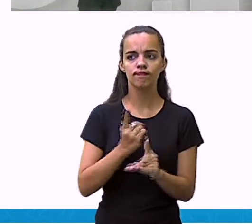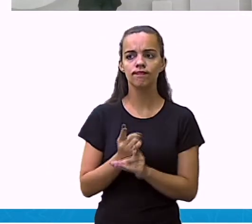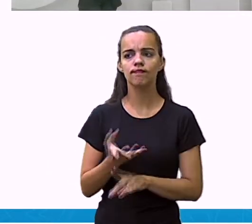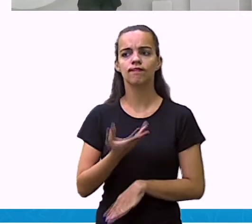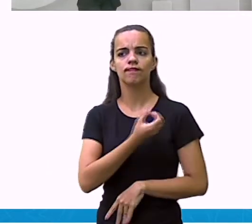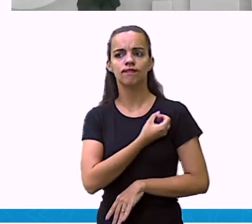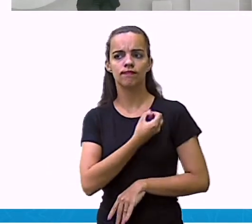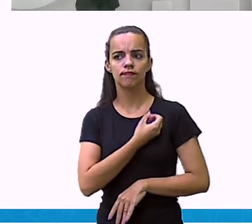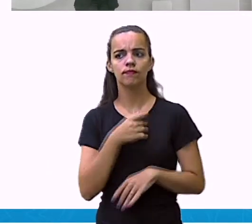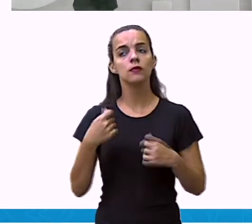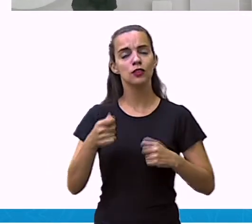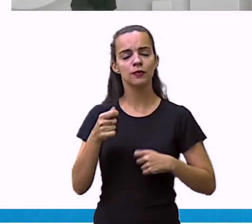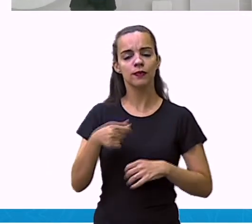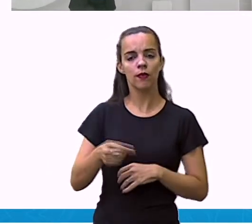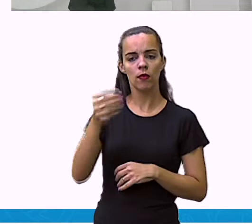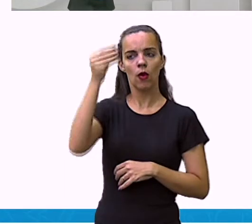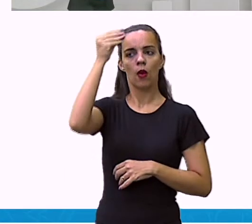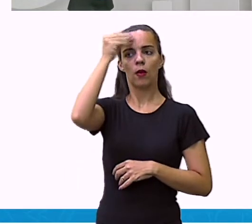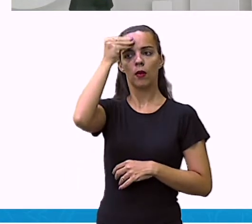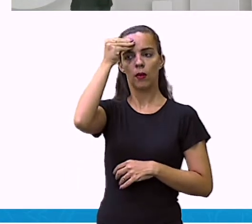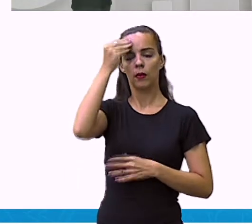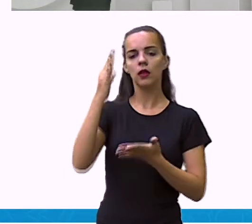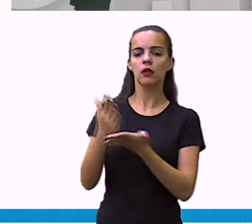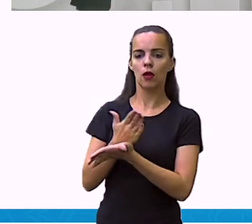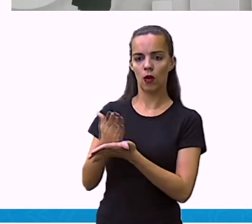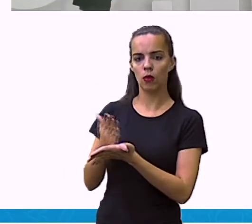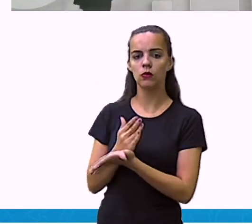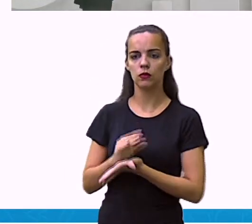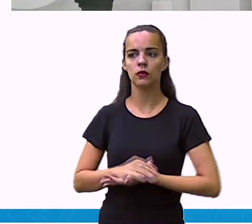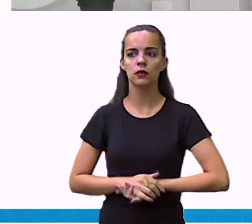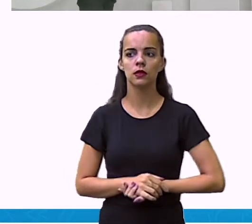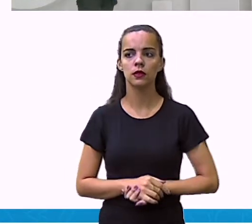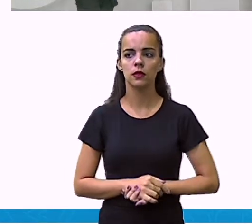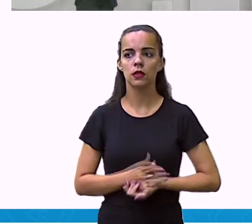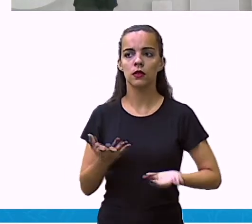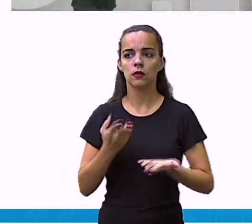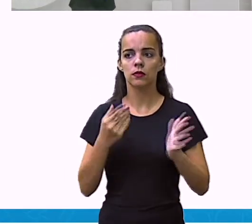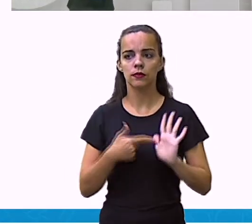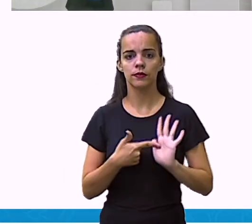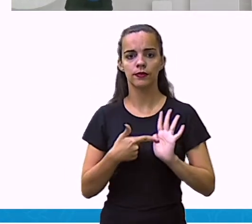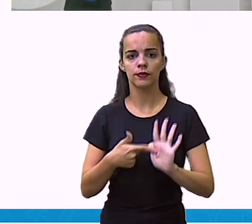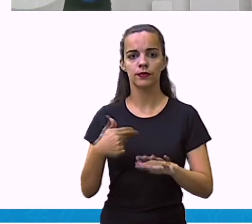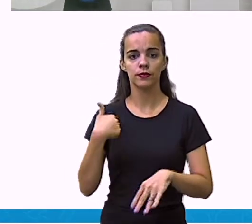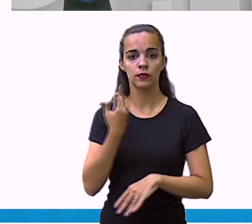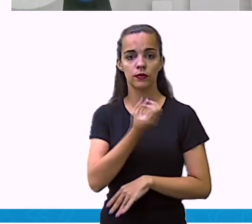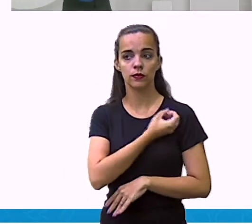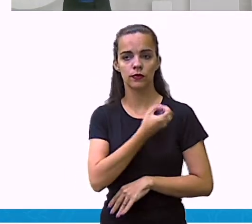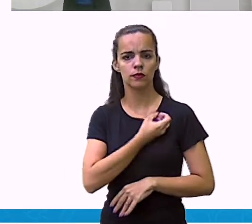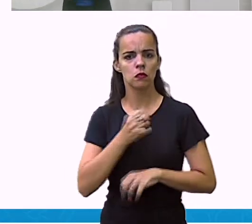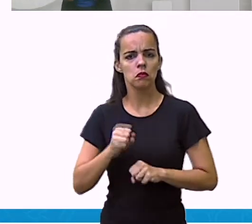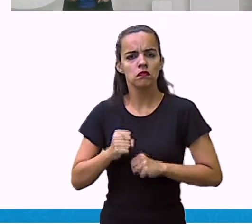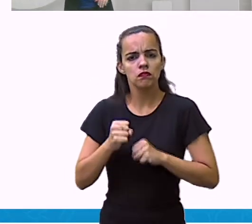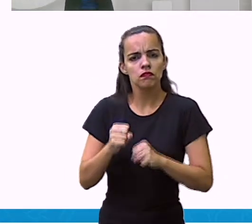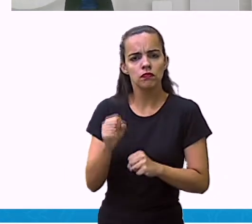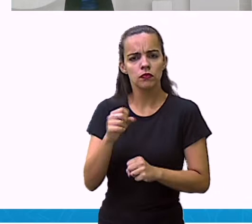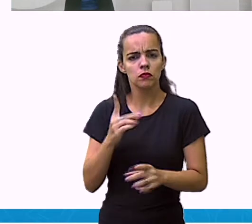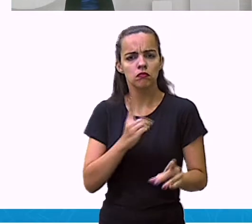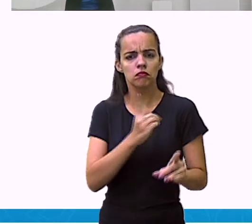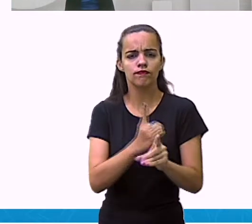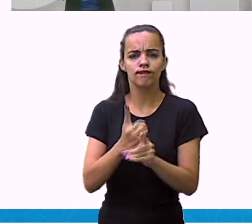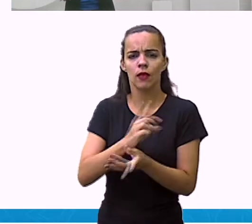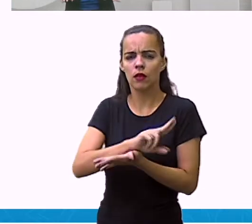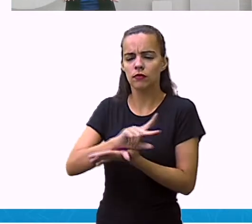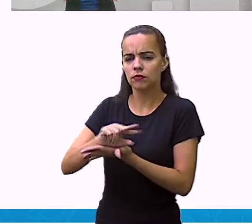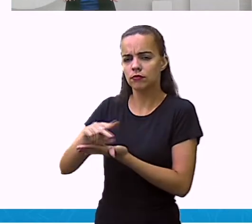nós precisamos compreender esses padrões. Então, vamos lá. Os números podem ser encontrados em